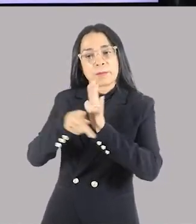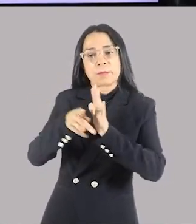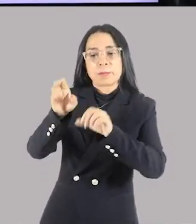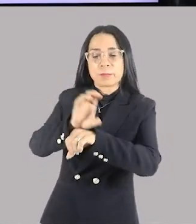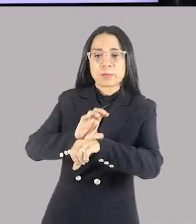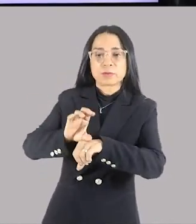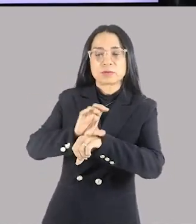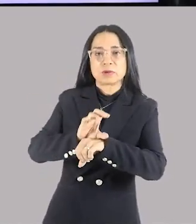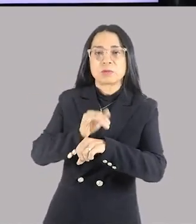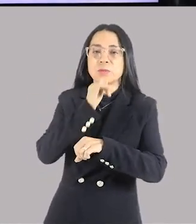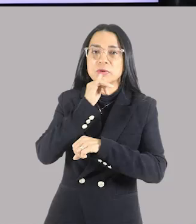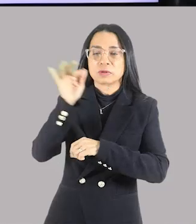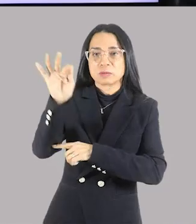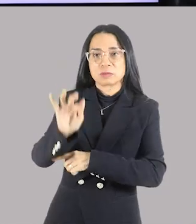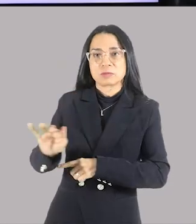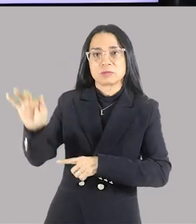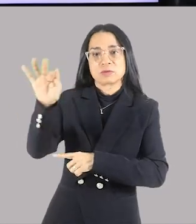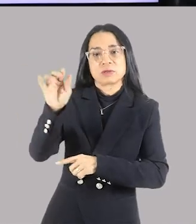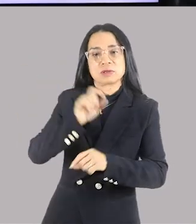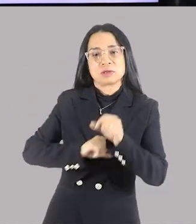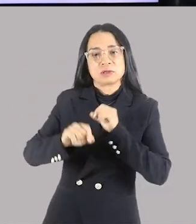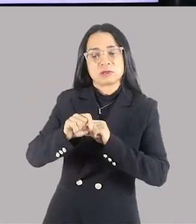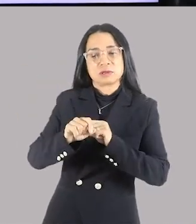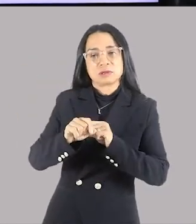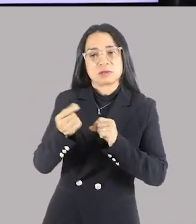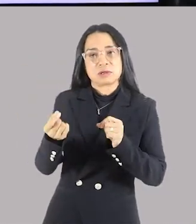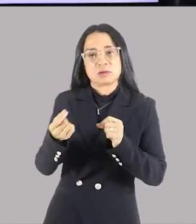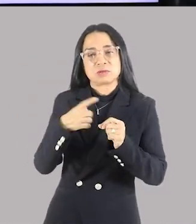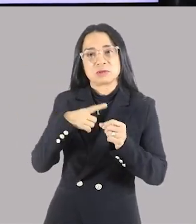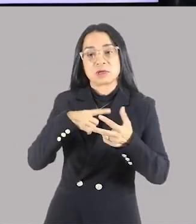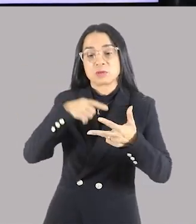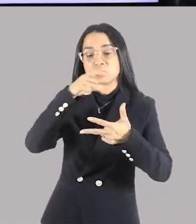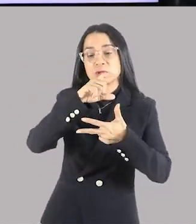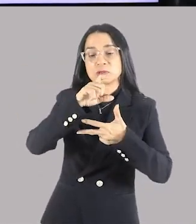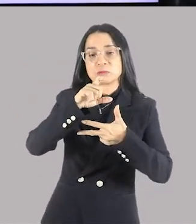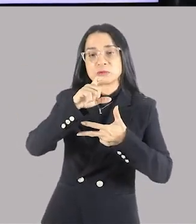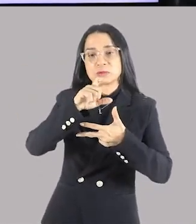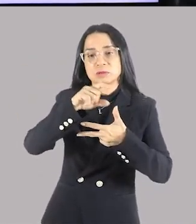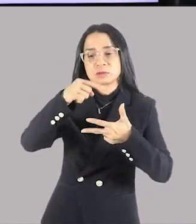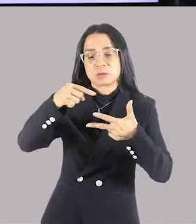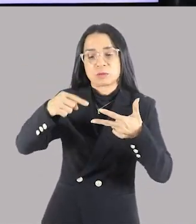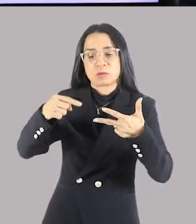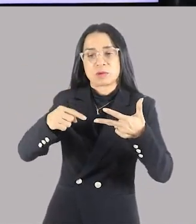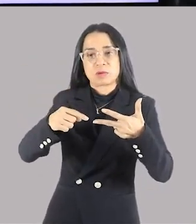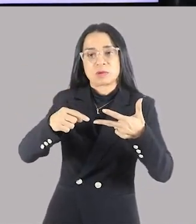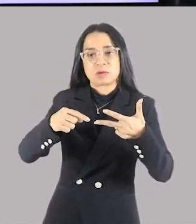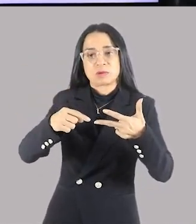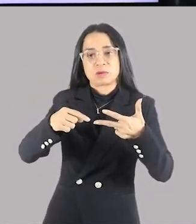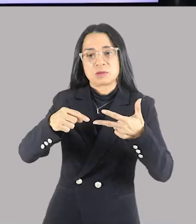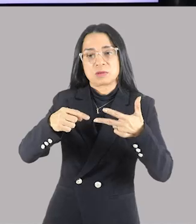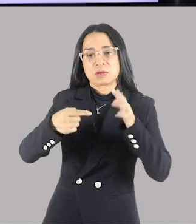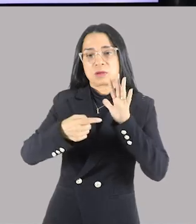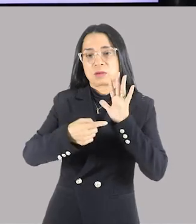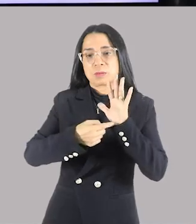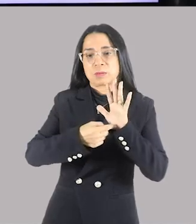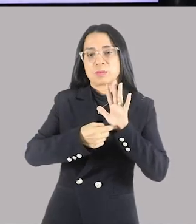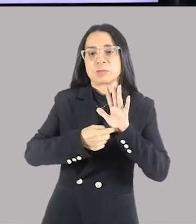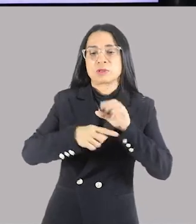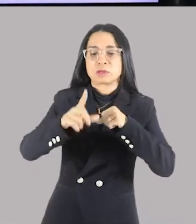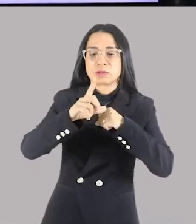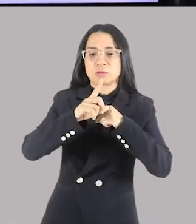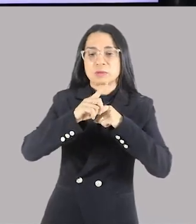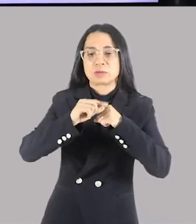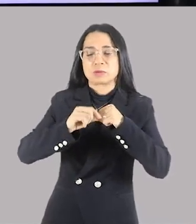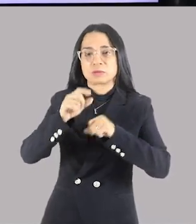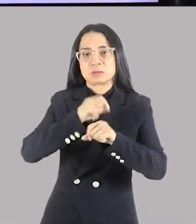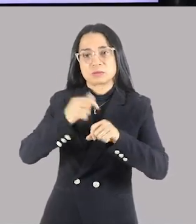exemplo, na União, observando-se aí a divisão dos 3 poderes apontado pelo artigo 2º da nossa Constituição, na